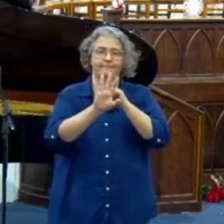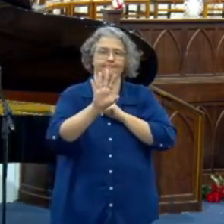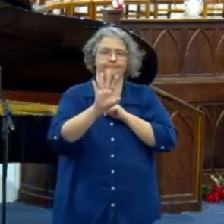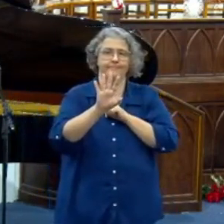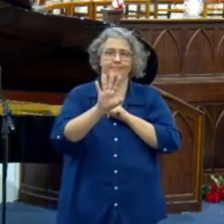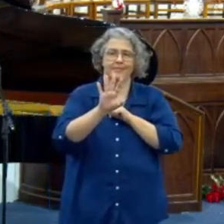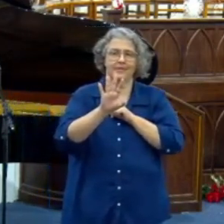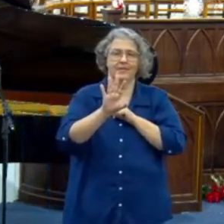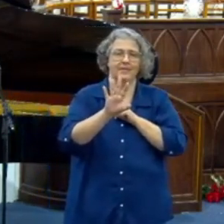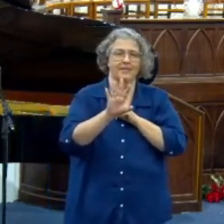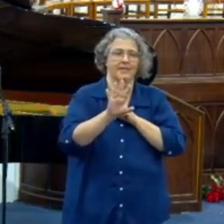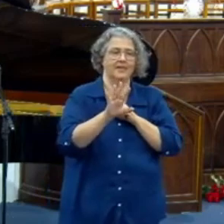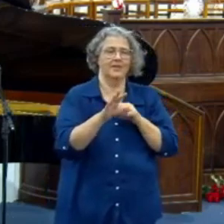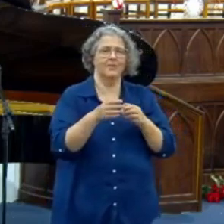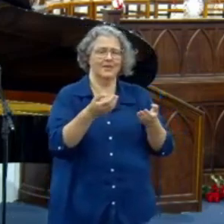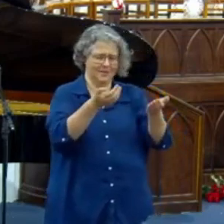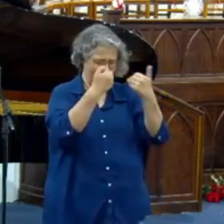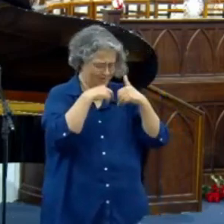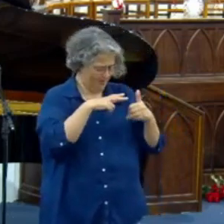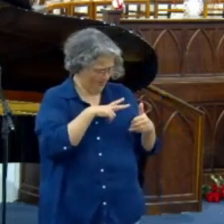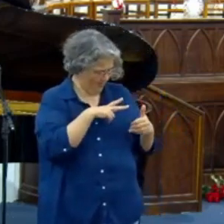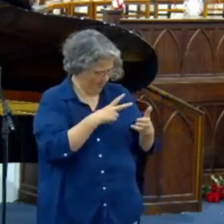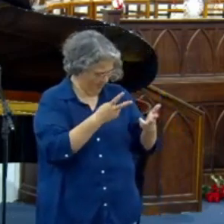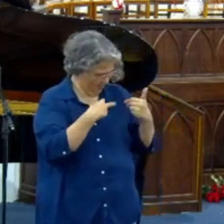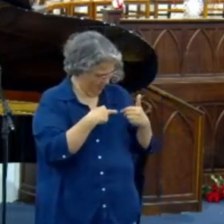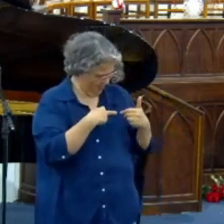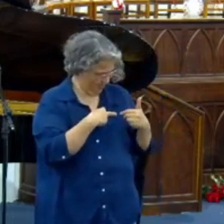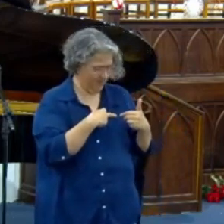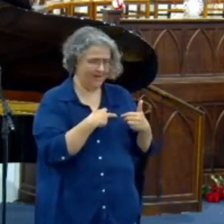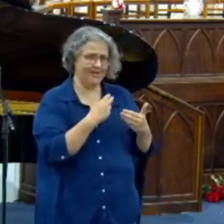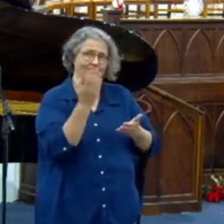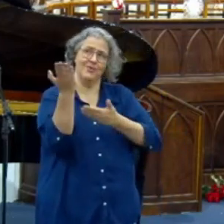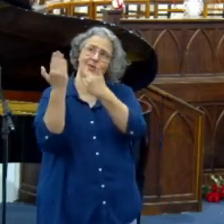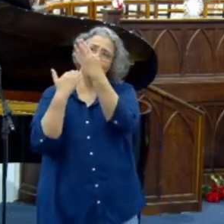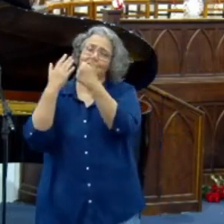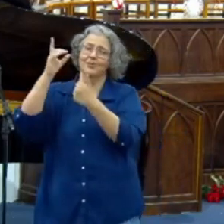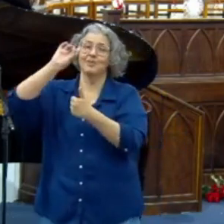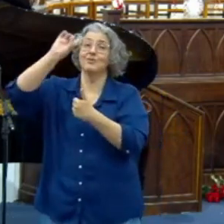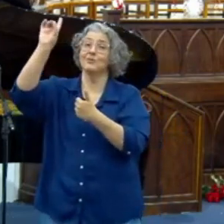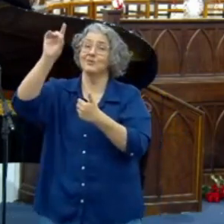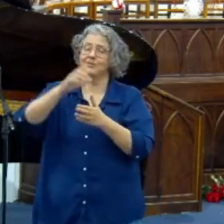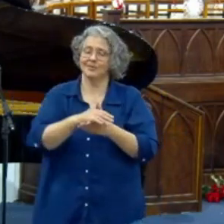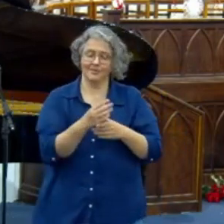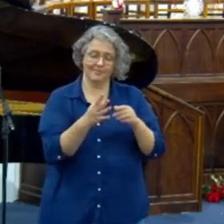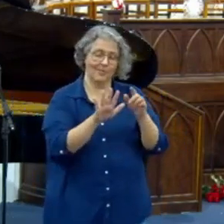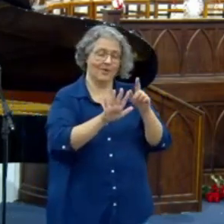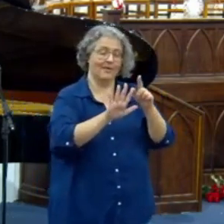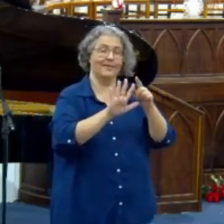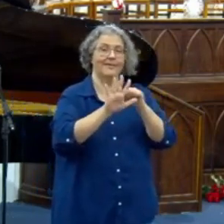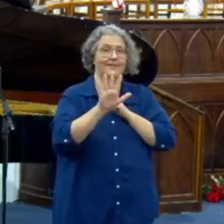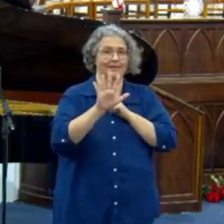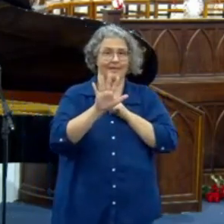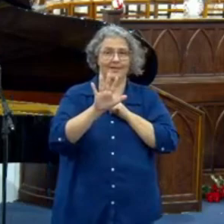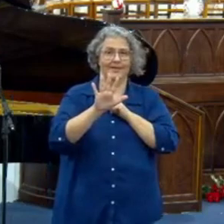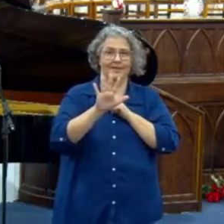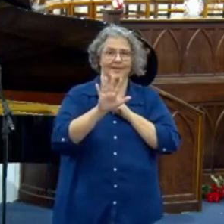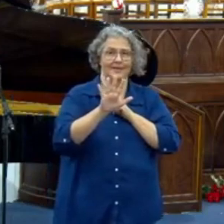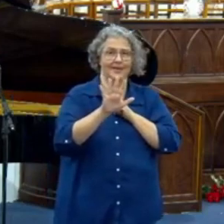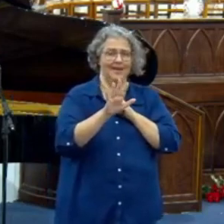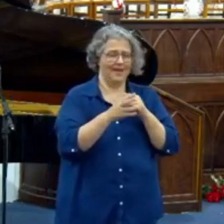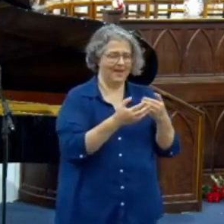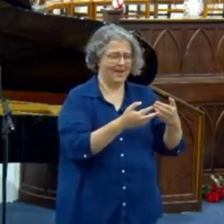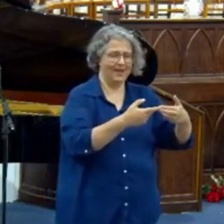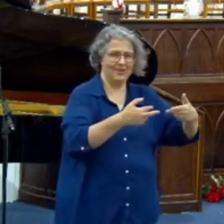quando eu fiz meu último autoexame do relacionamento que eu tenho com Deus? Quarta: eu tenho